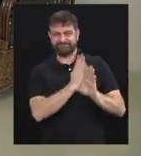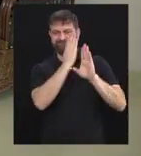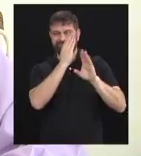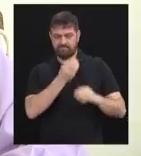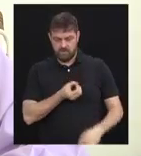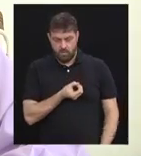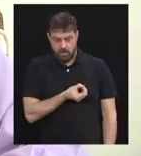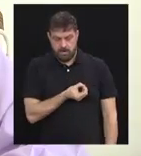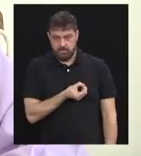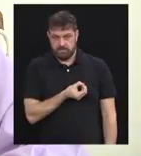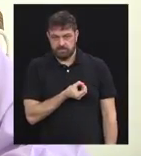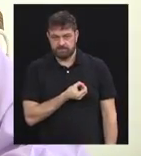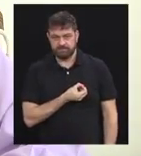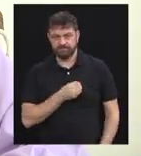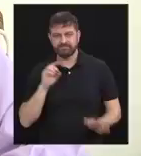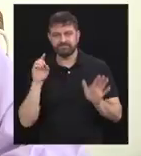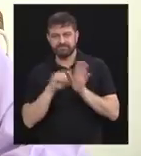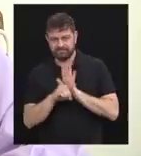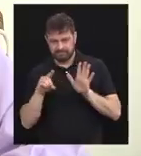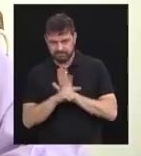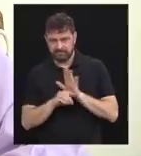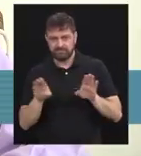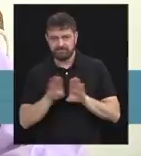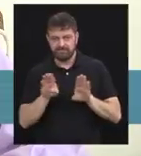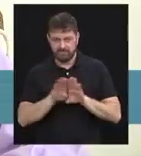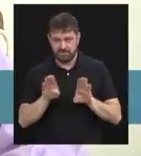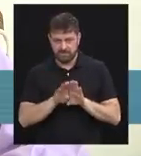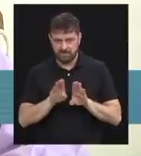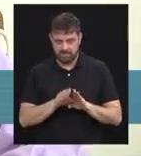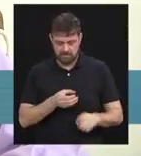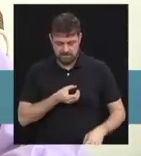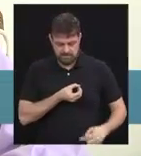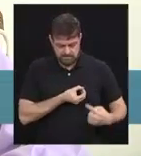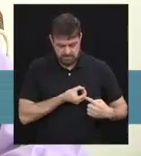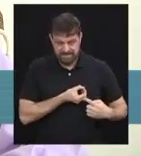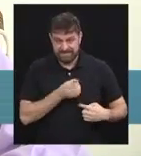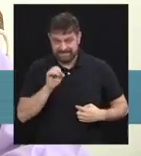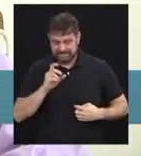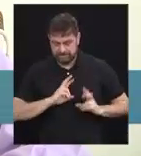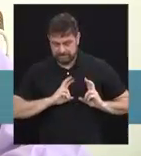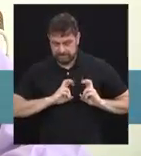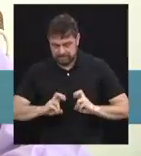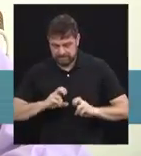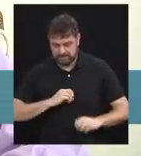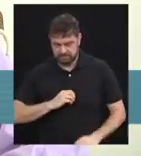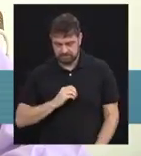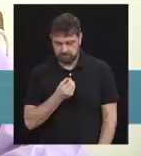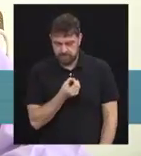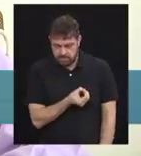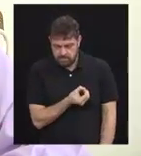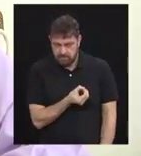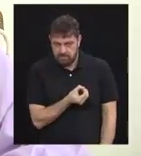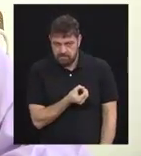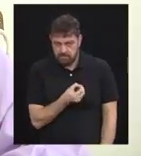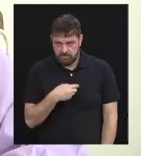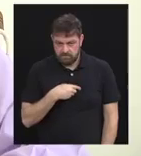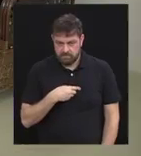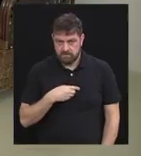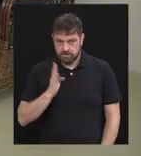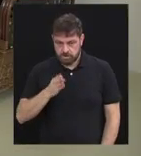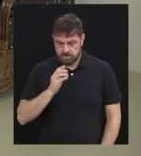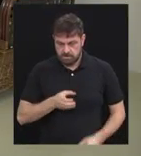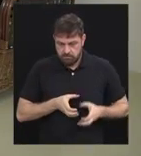autoexame. A próxima pergunta é justamente sobre o tumor, o caroço. Se eu identificar um caroço na mama, é porque está